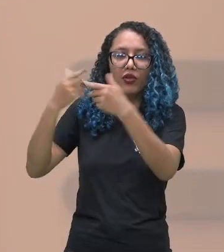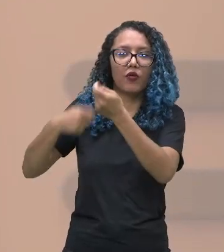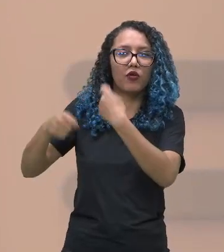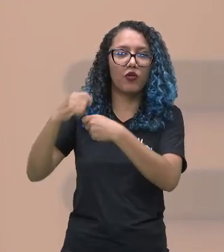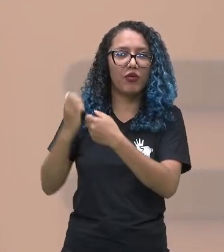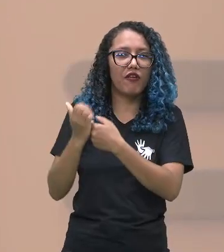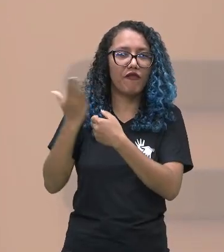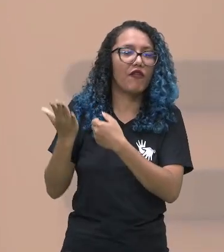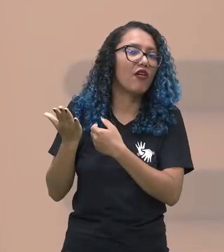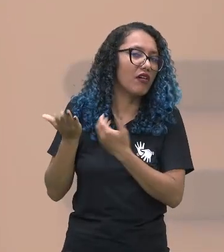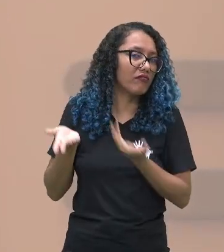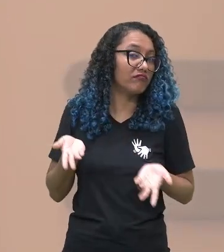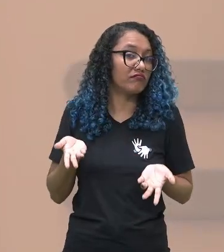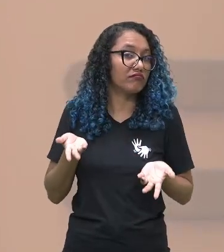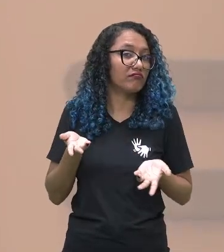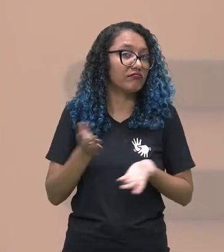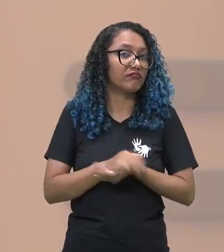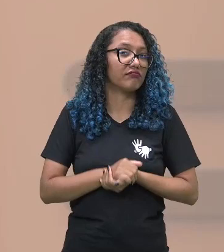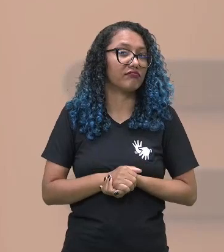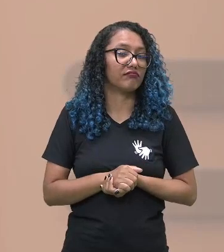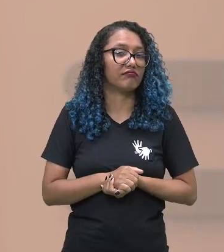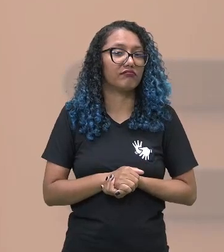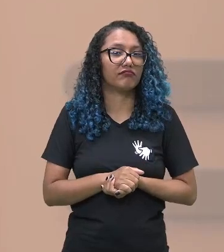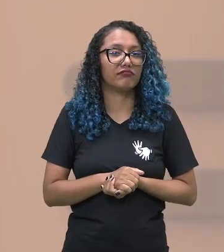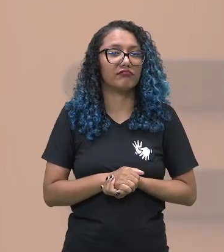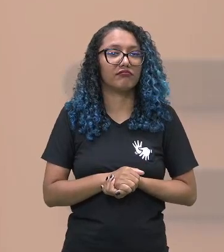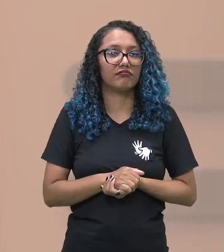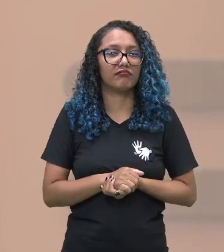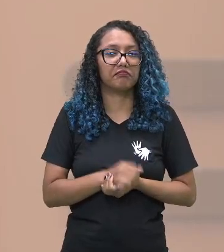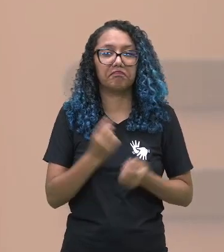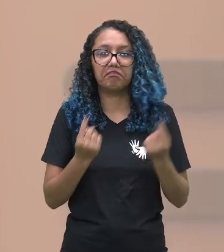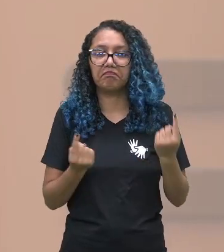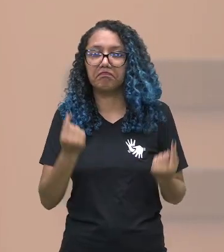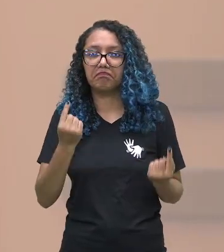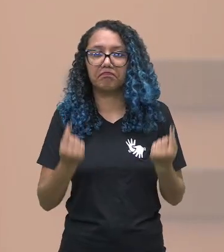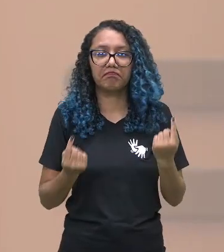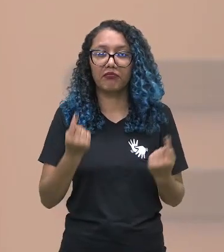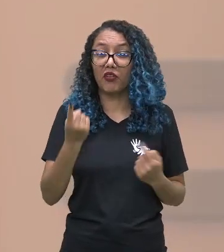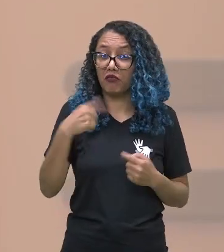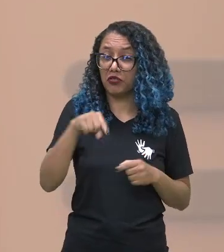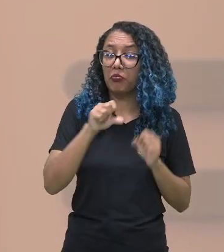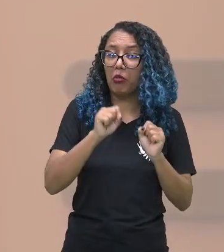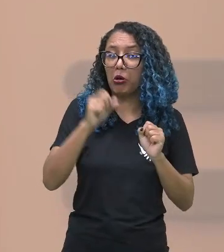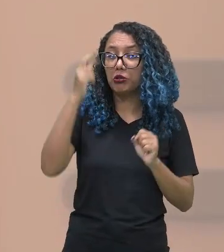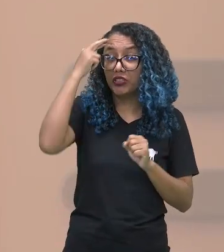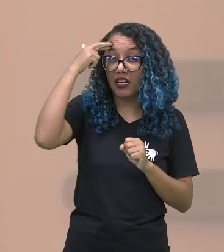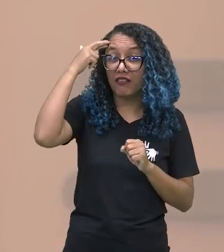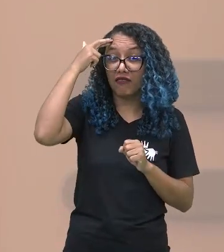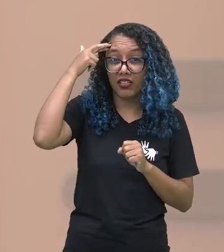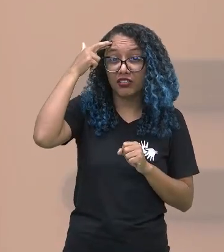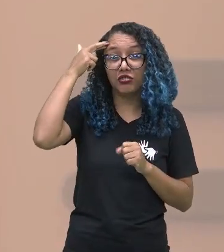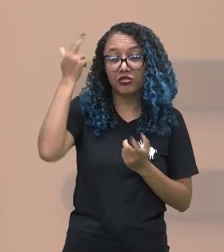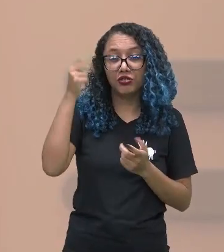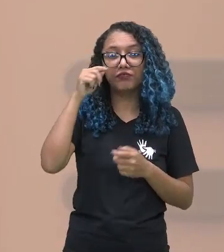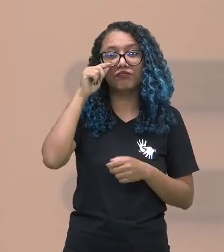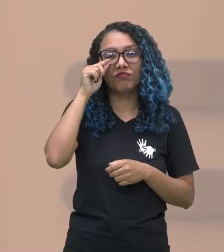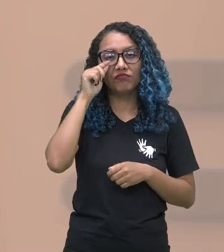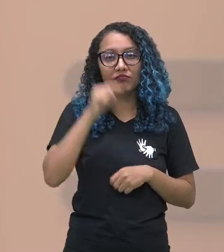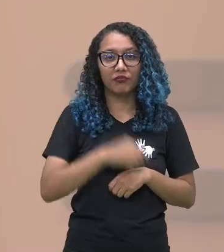externo, fora do Brasil? Vocês podem fazer aí um traçado rapidamente dos